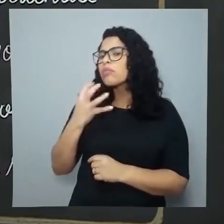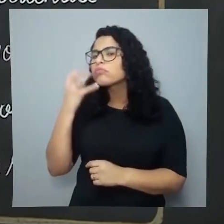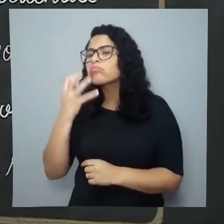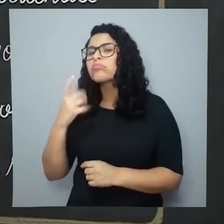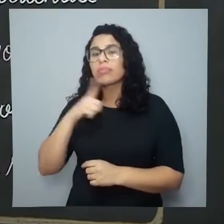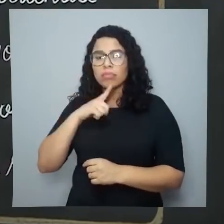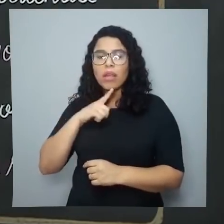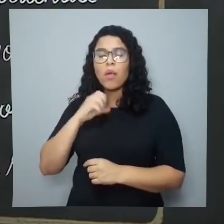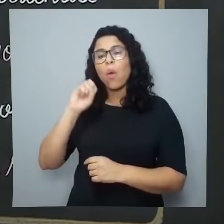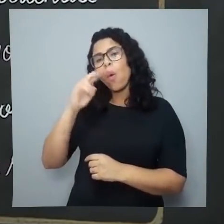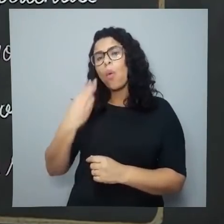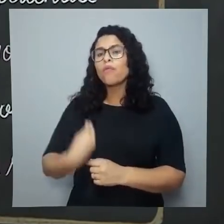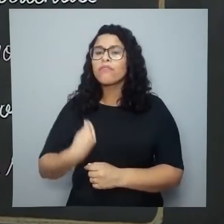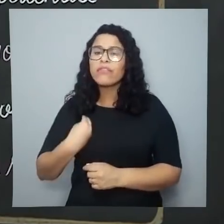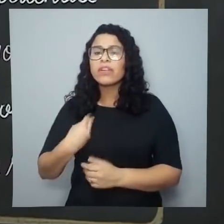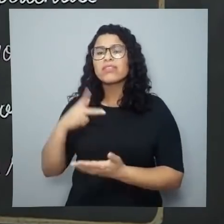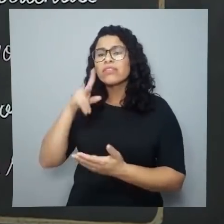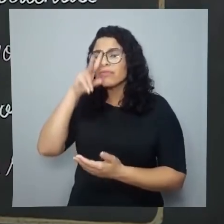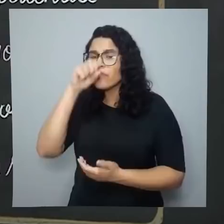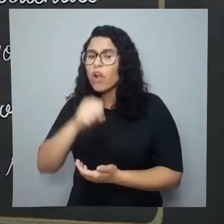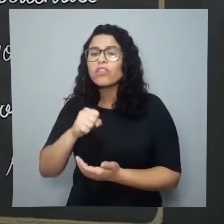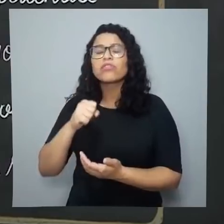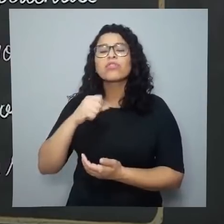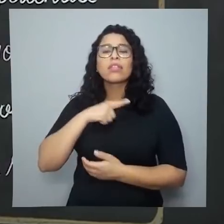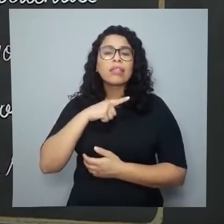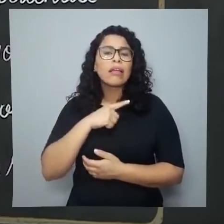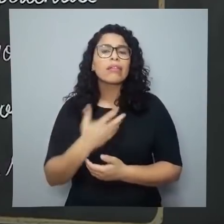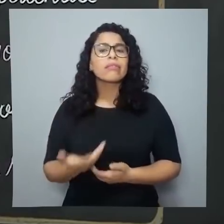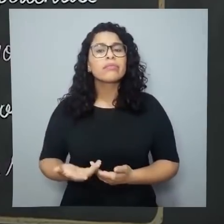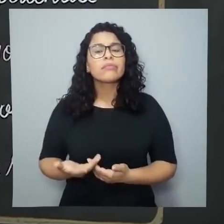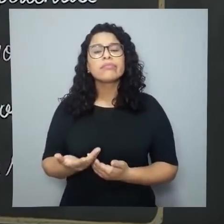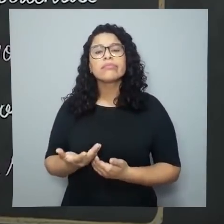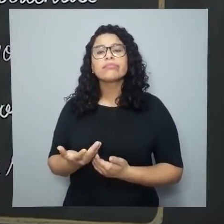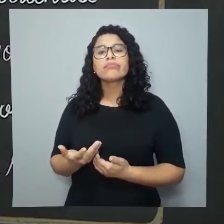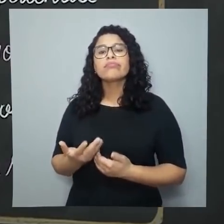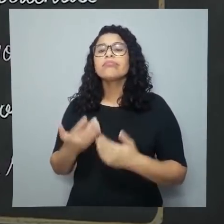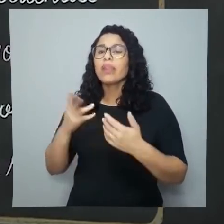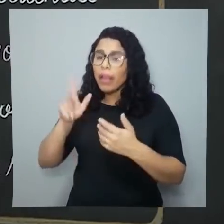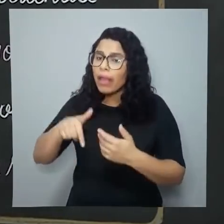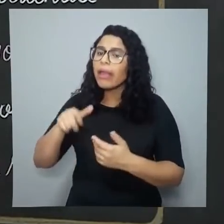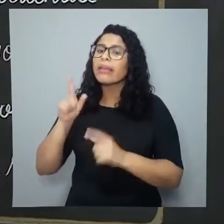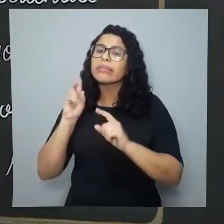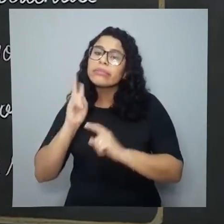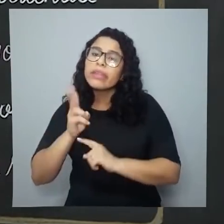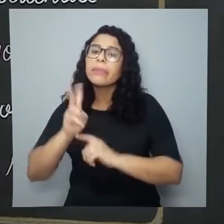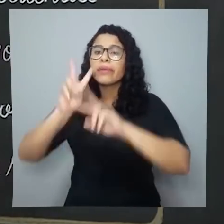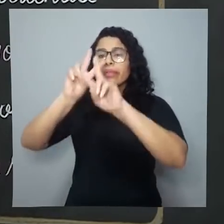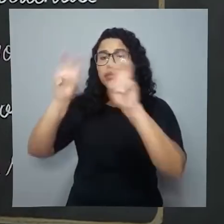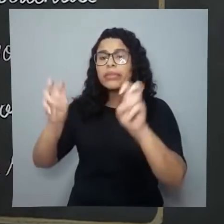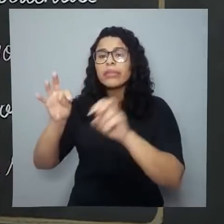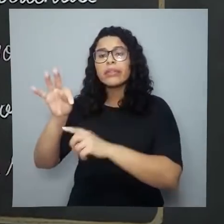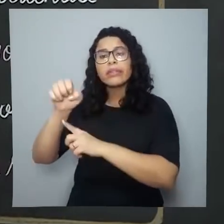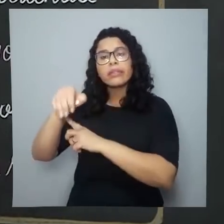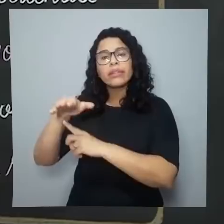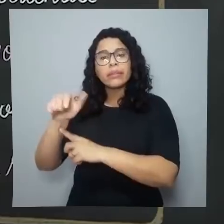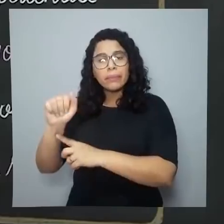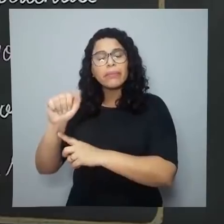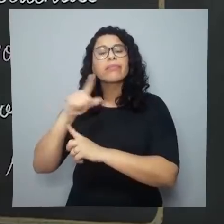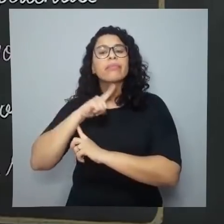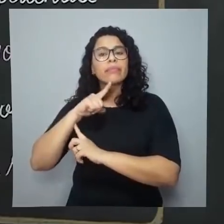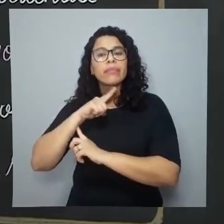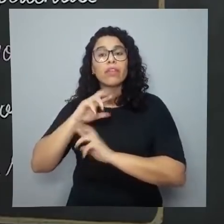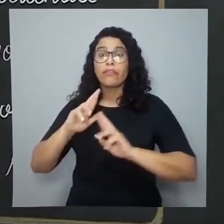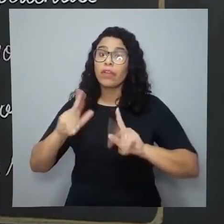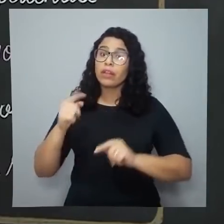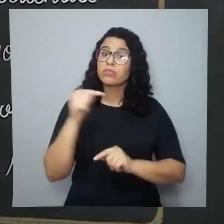uma vivência forte que você experienciou? Então, sempre há uma questão muito forte, sempre há um tema num relato.